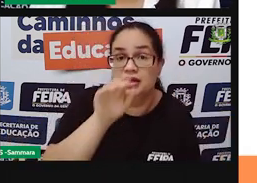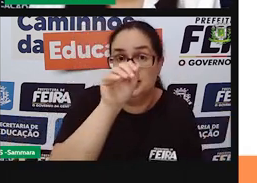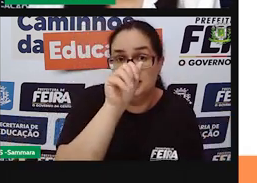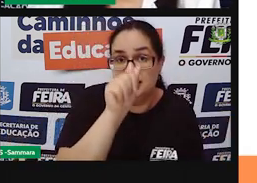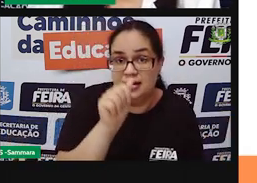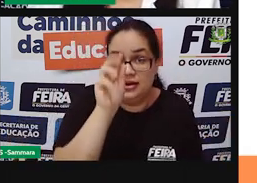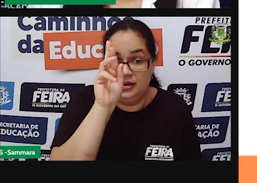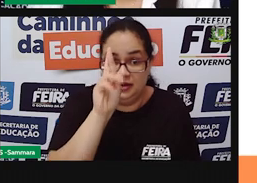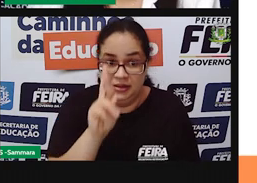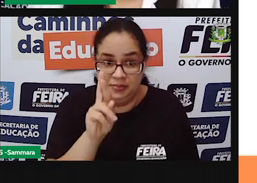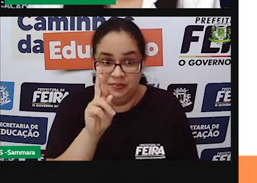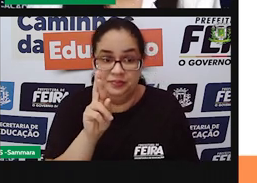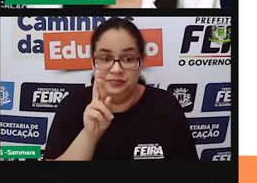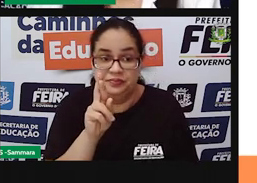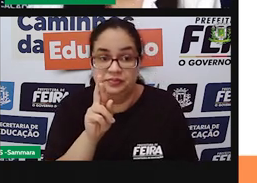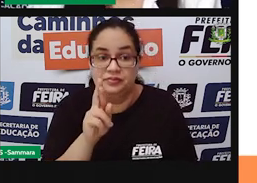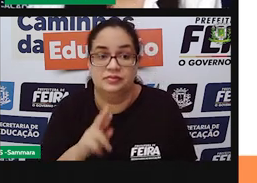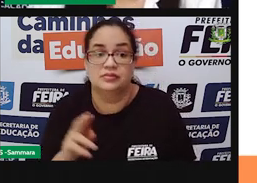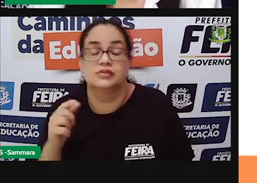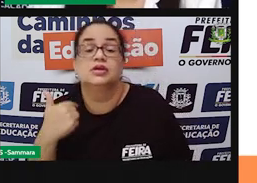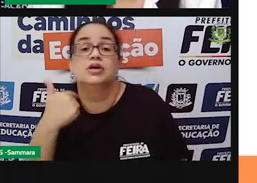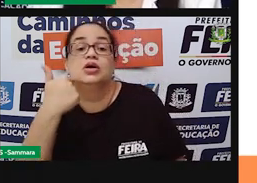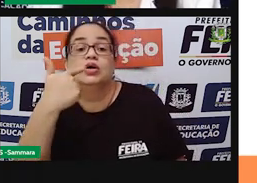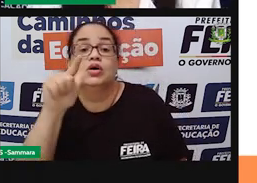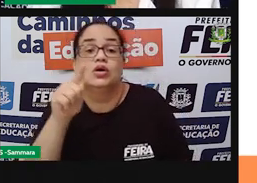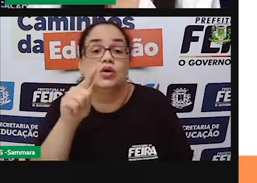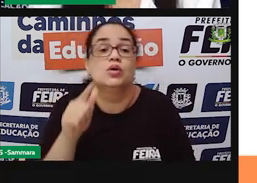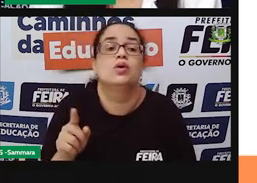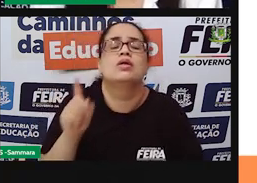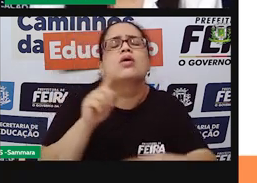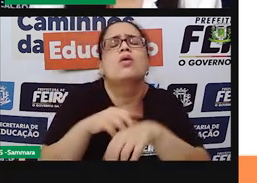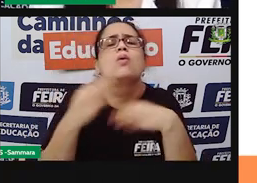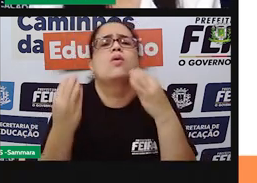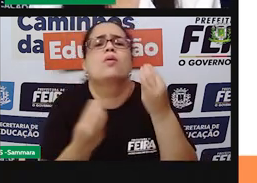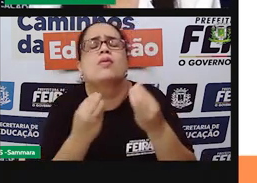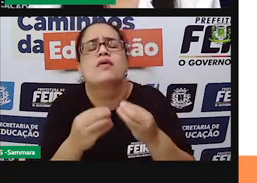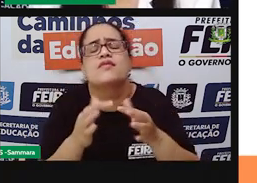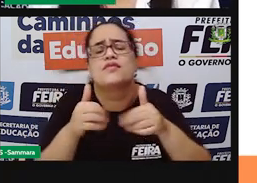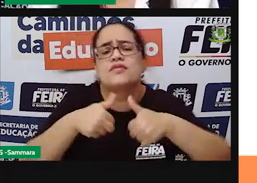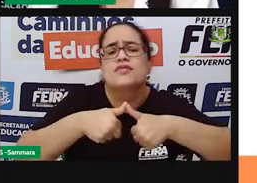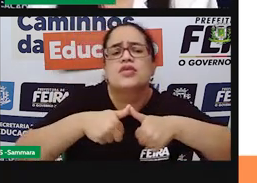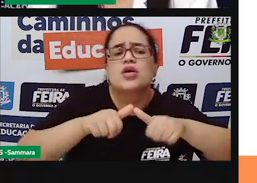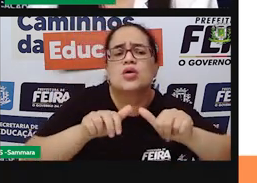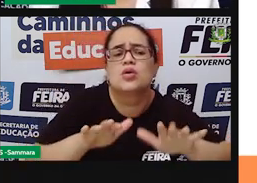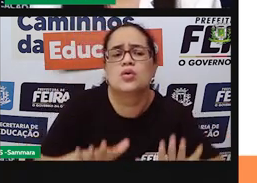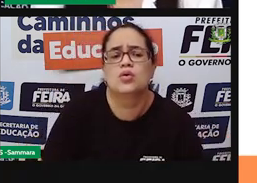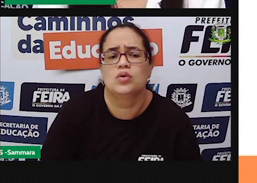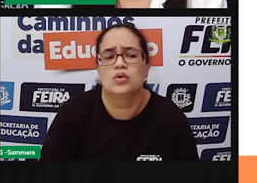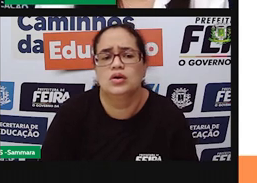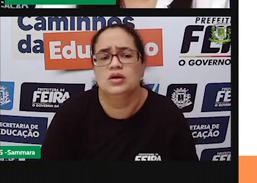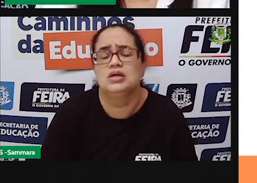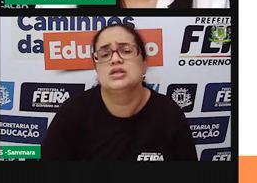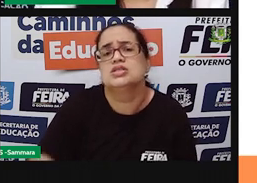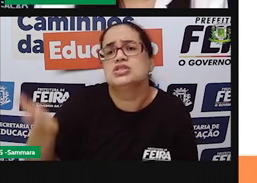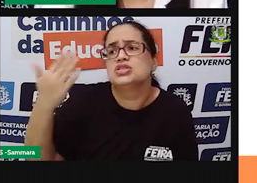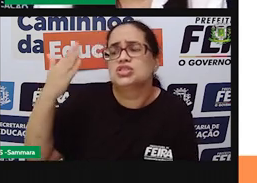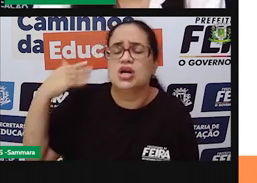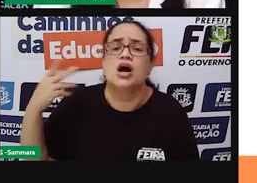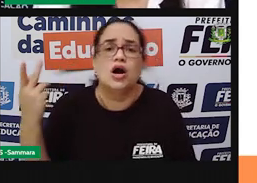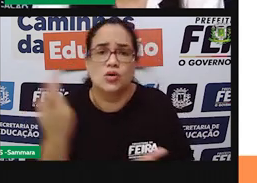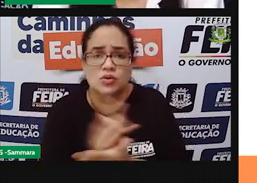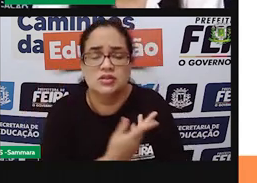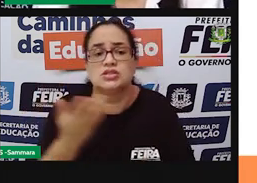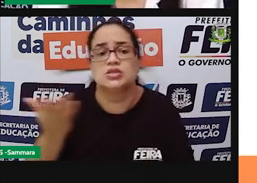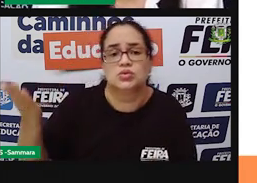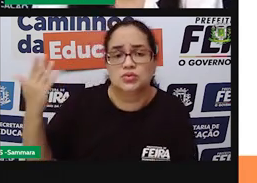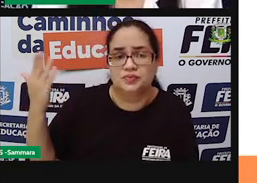AR. Pronto. E o tempo ficou. Então, está se referindo a uma ação que já foi realizada. O